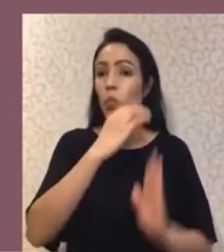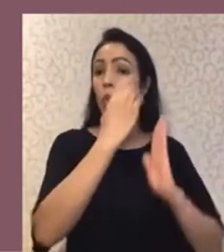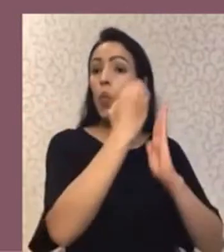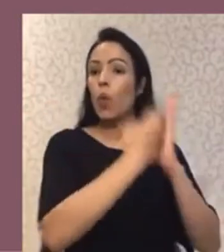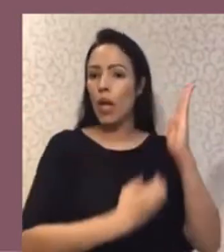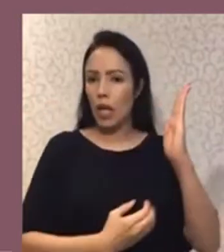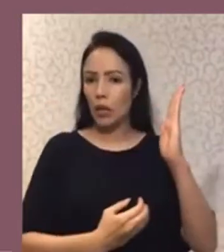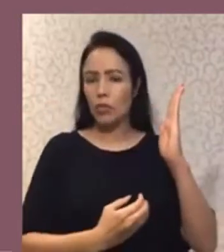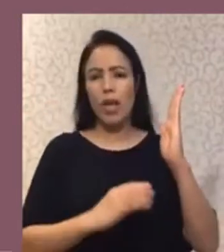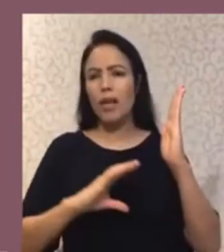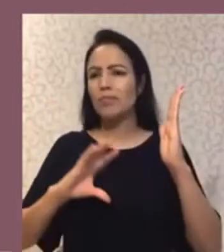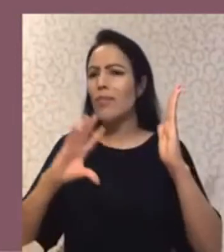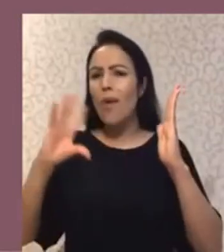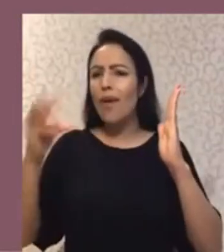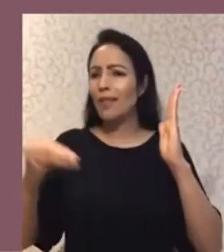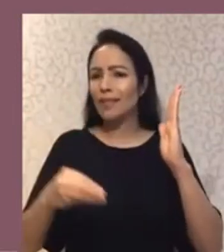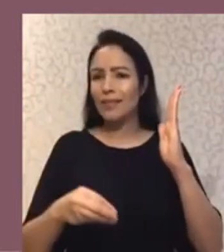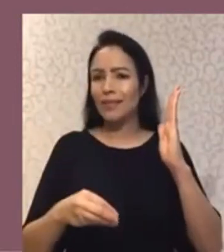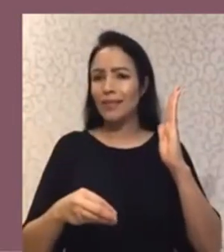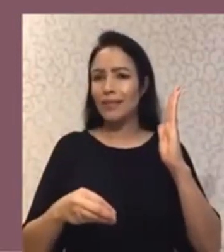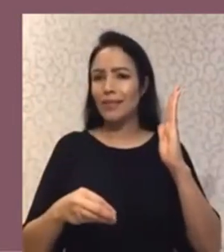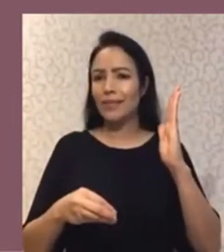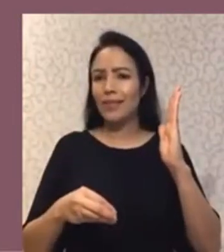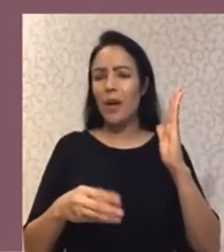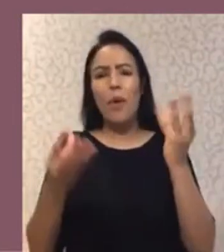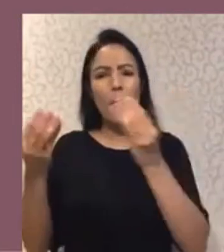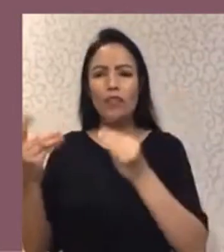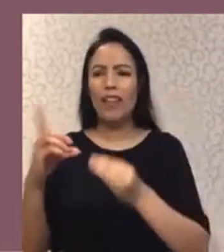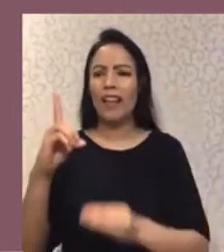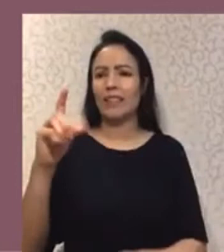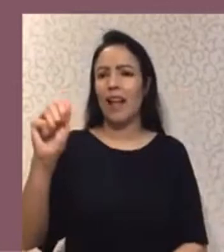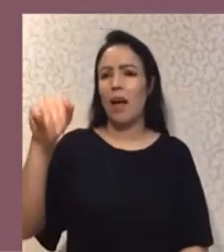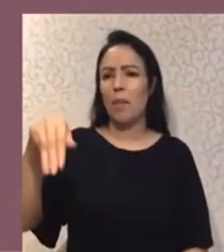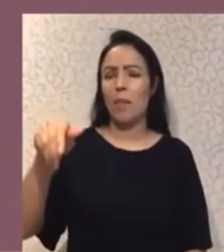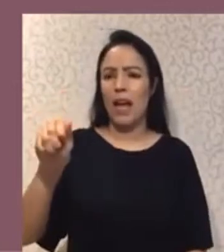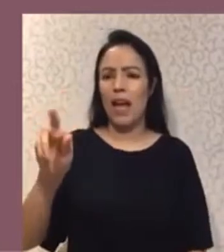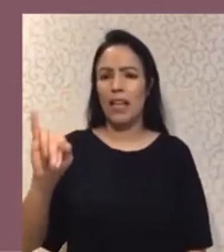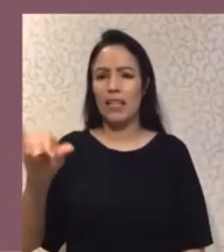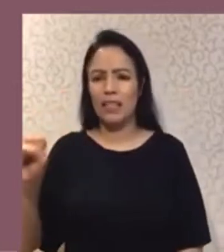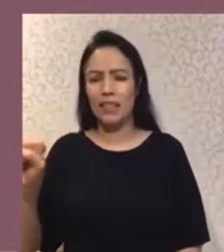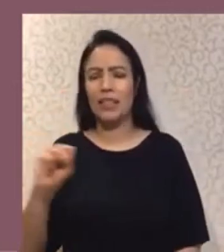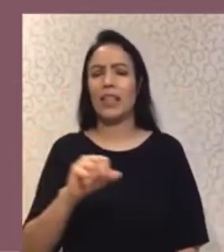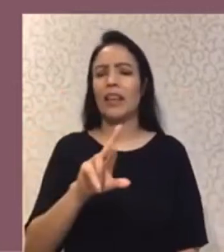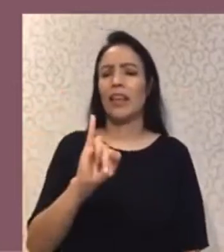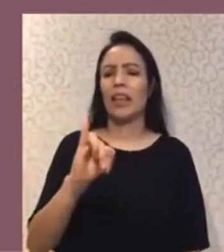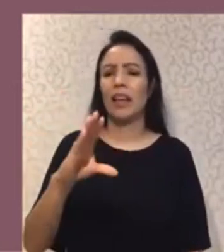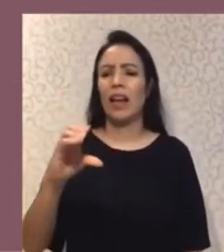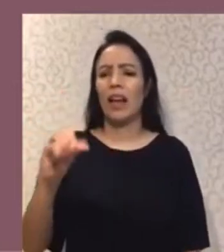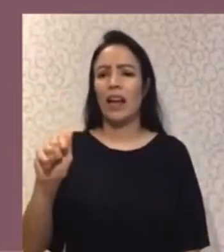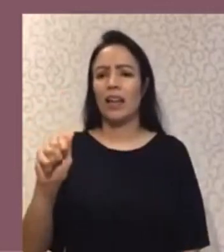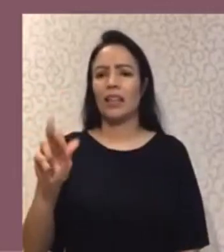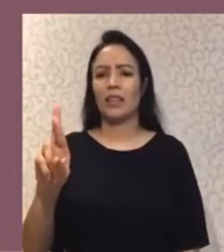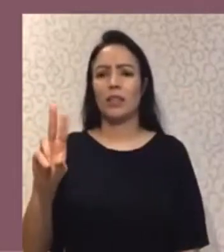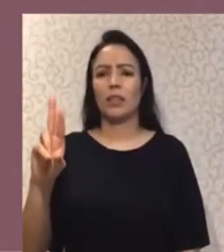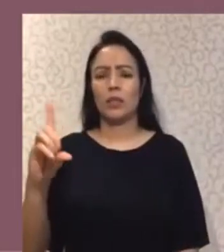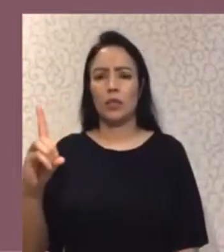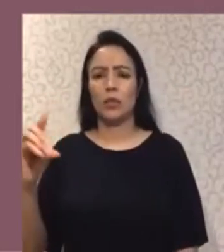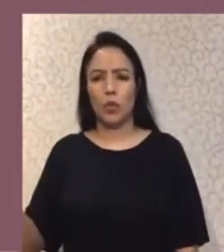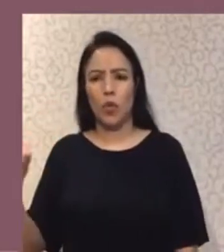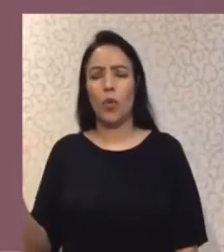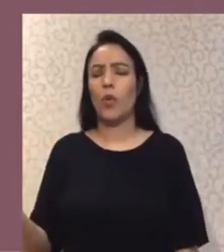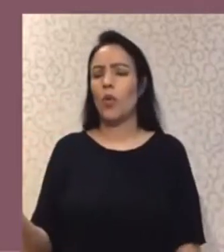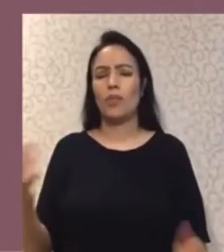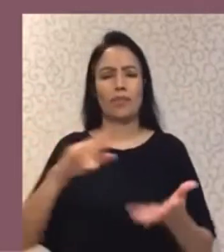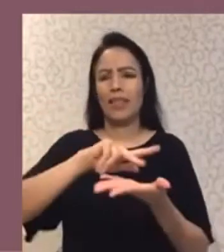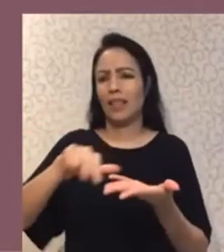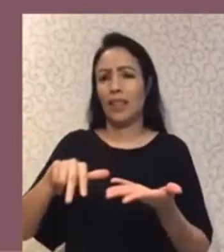Damares, o Weintraub, o Ricardo Salles, não é? Todos eles mentiram. Ninguém pediu às pessoas brancas, ninguém pediu,